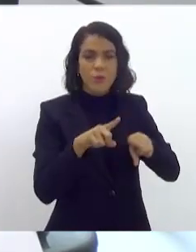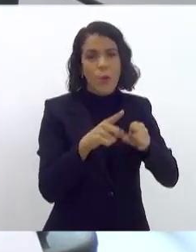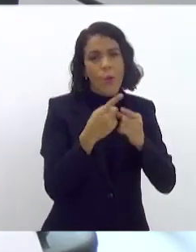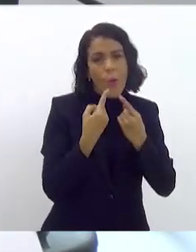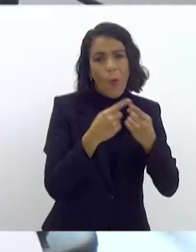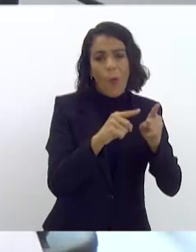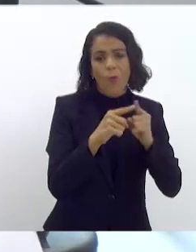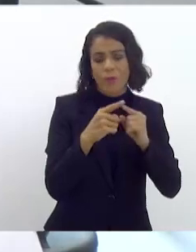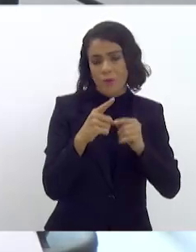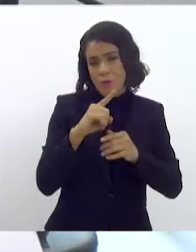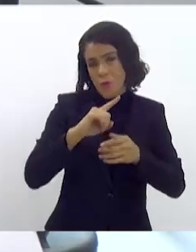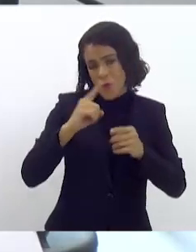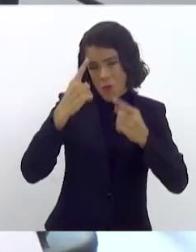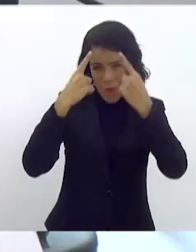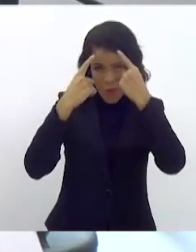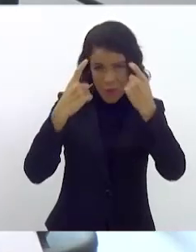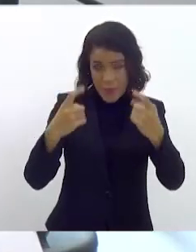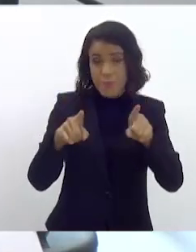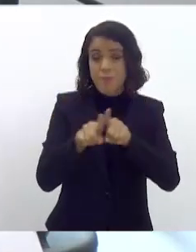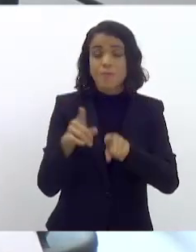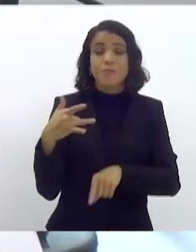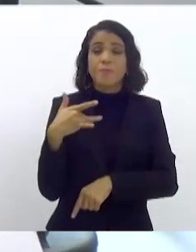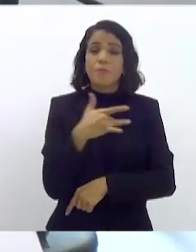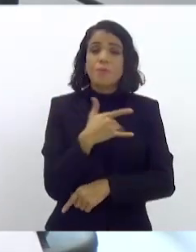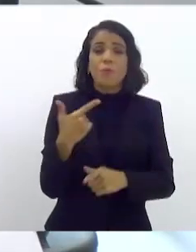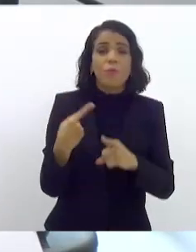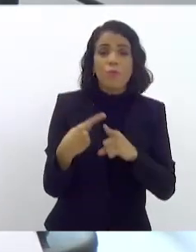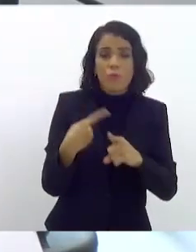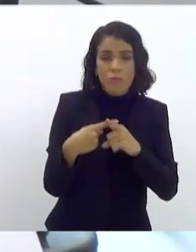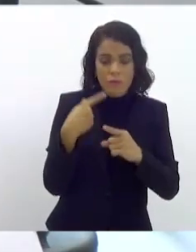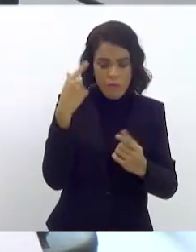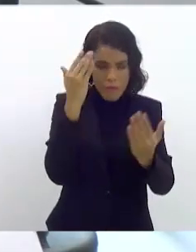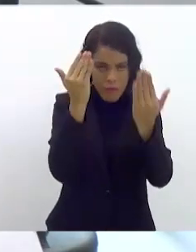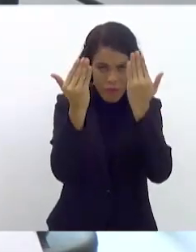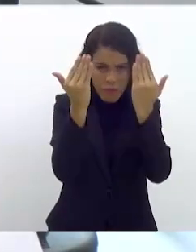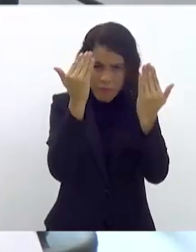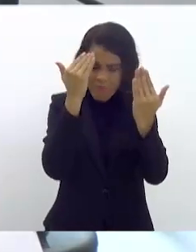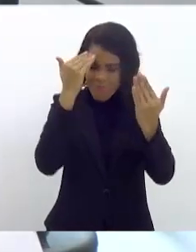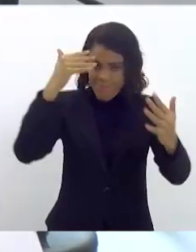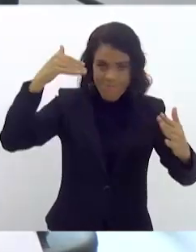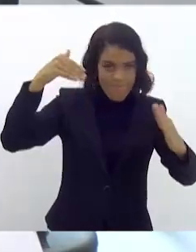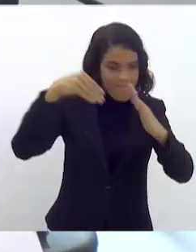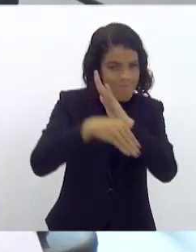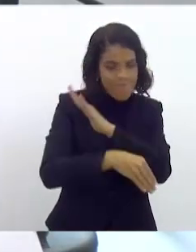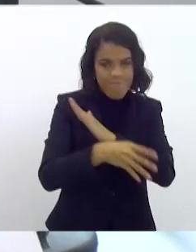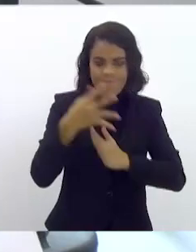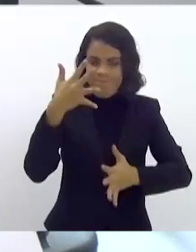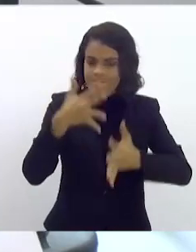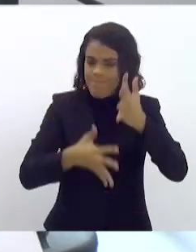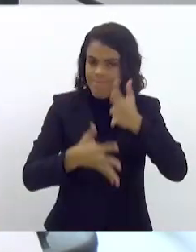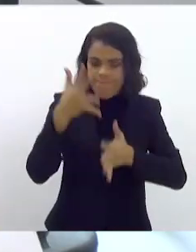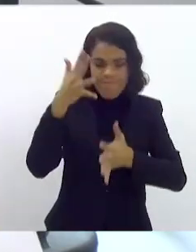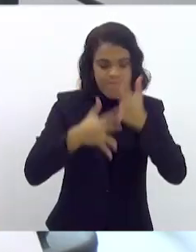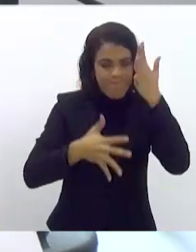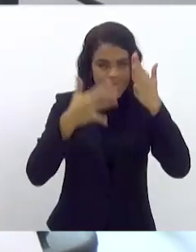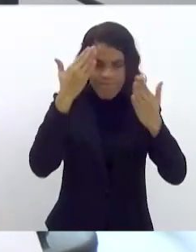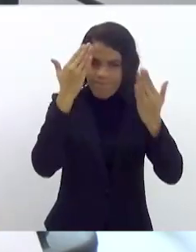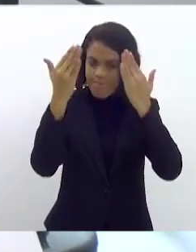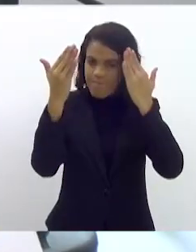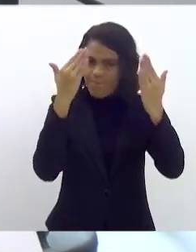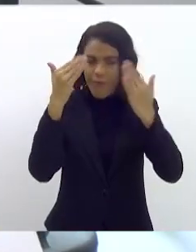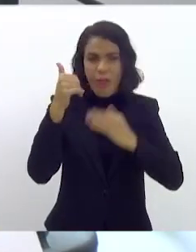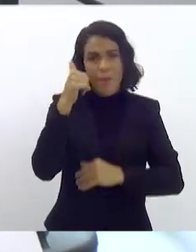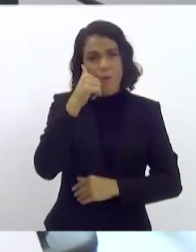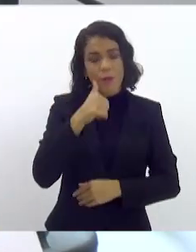na internet, e de saúde, porque mexe muito psicologicamente, abala muito psicologicamente a